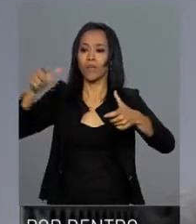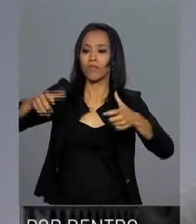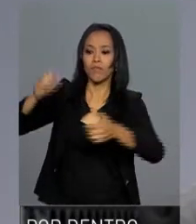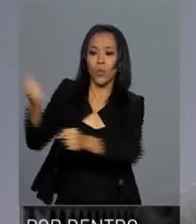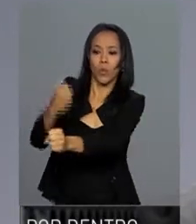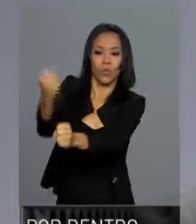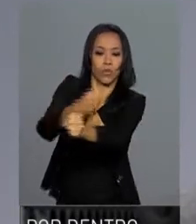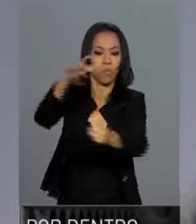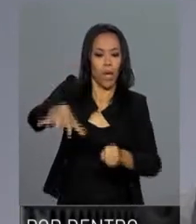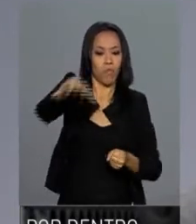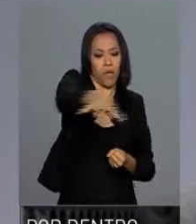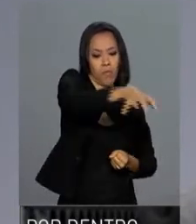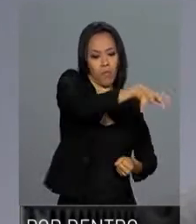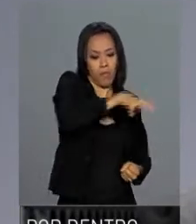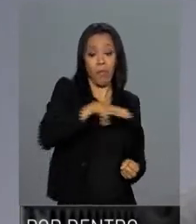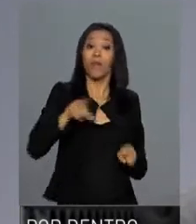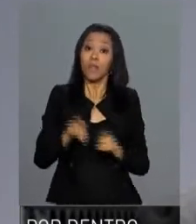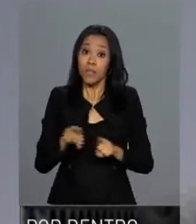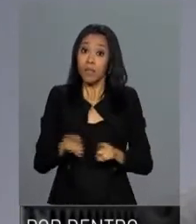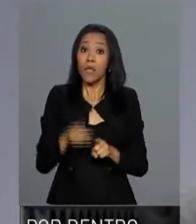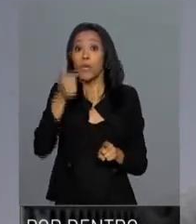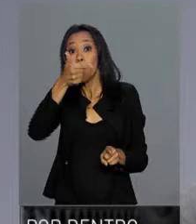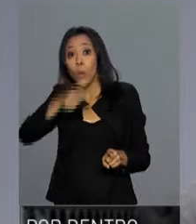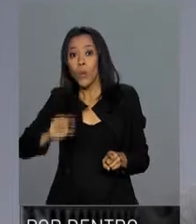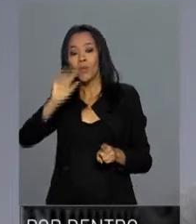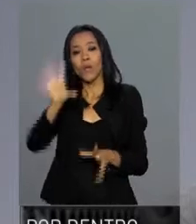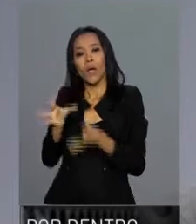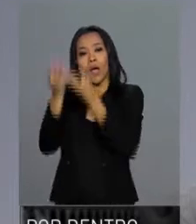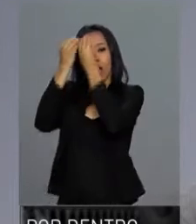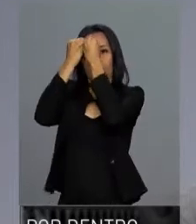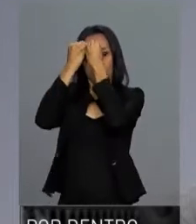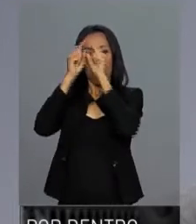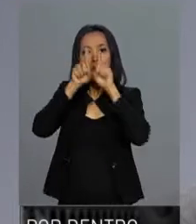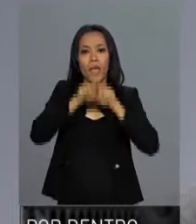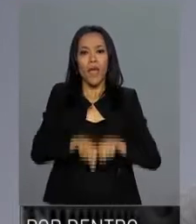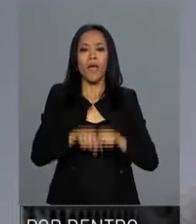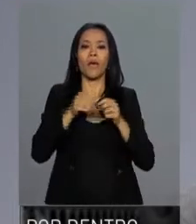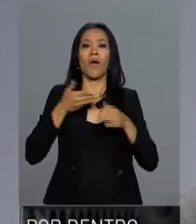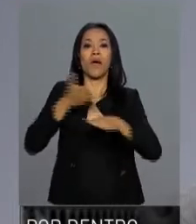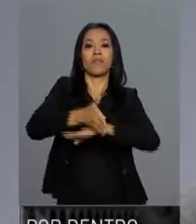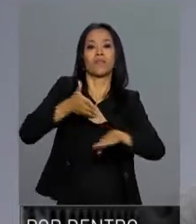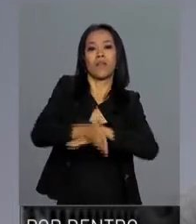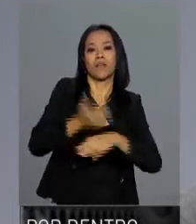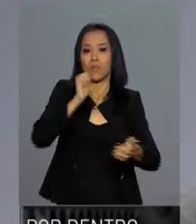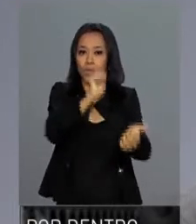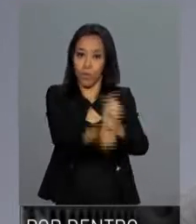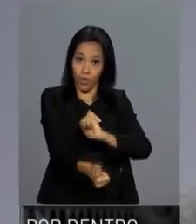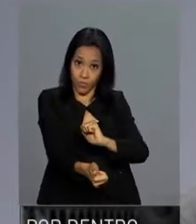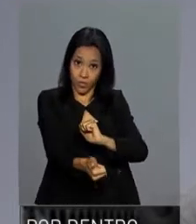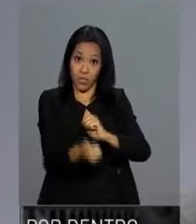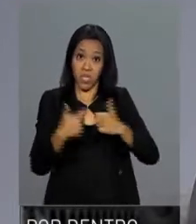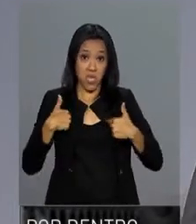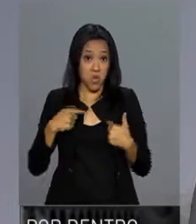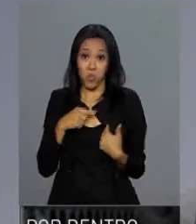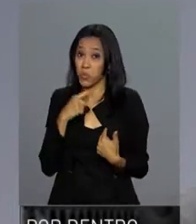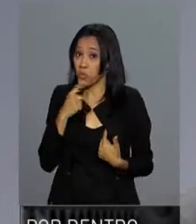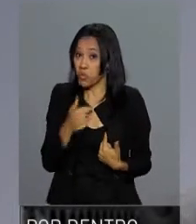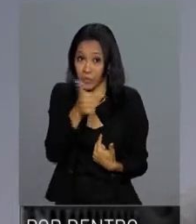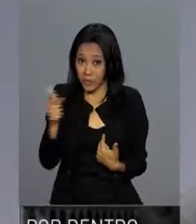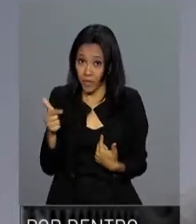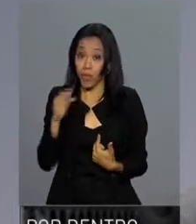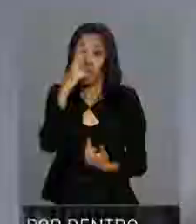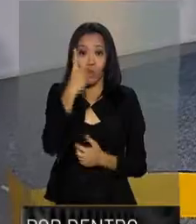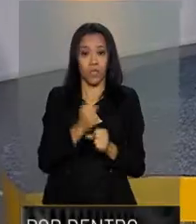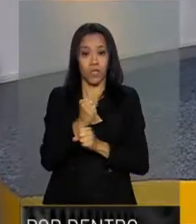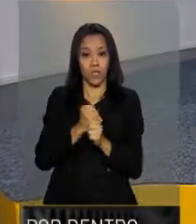construídos pela límpida como delegado e material que a democratização do acesso ao esporte e eu não tenho dúvida nesses dois anos